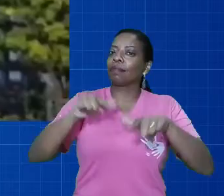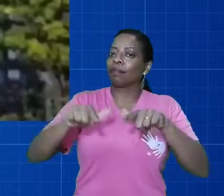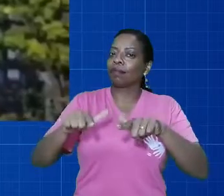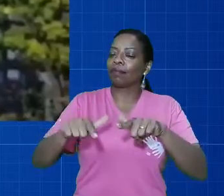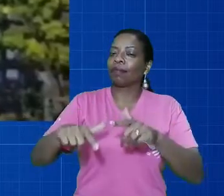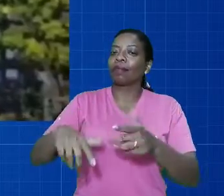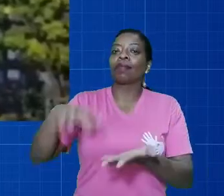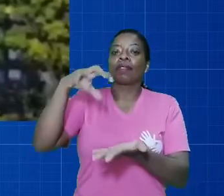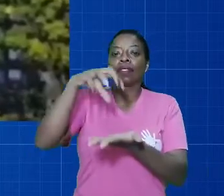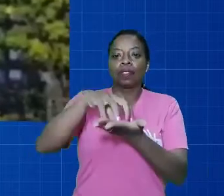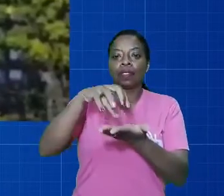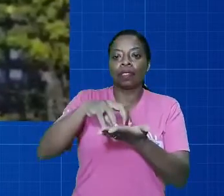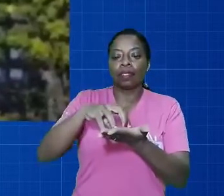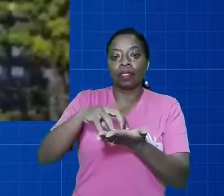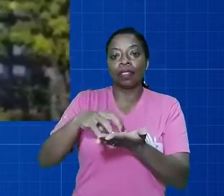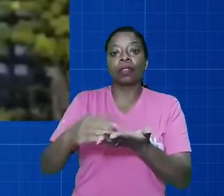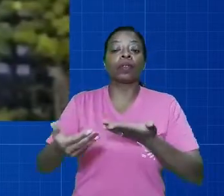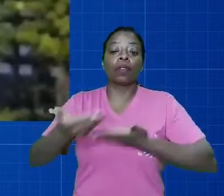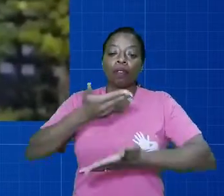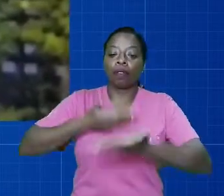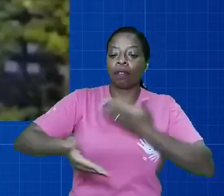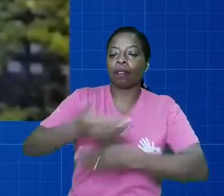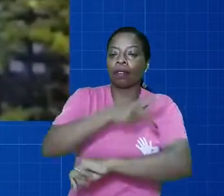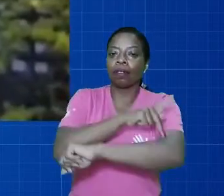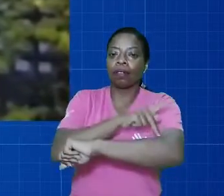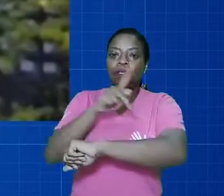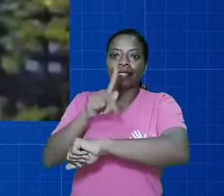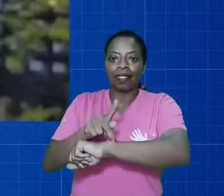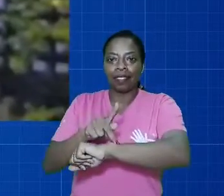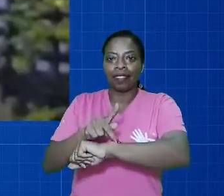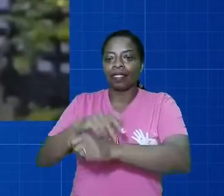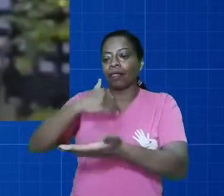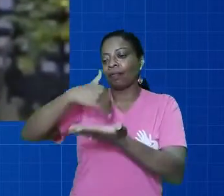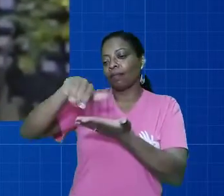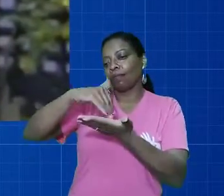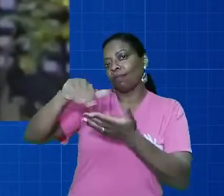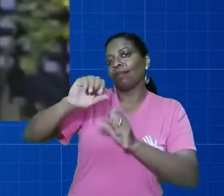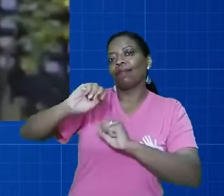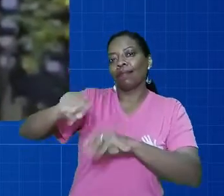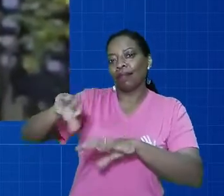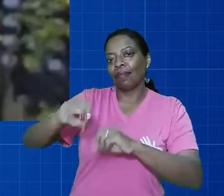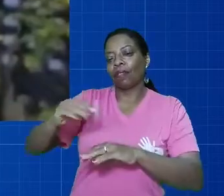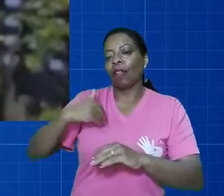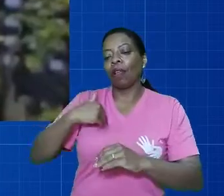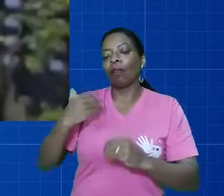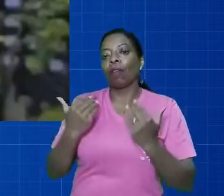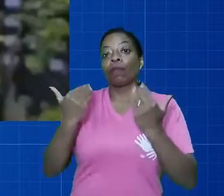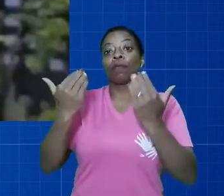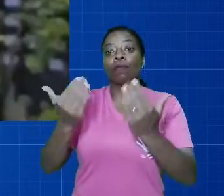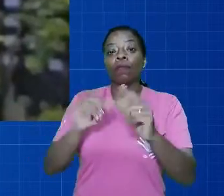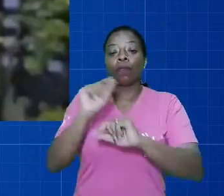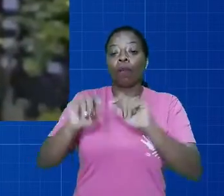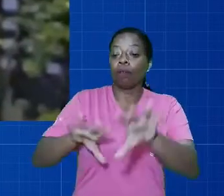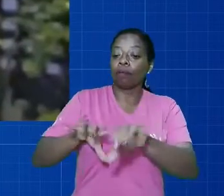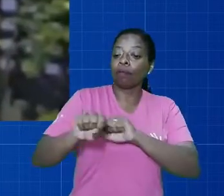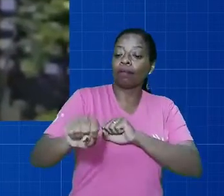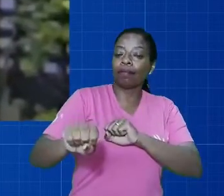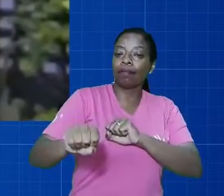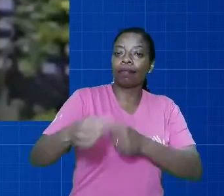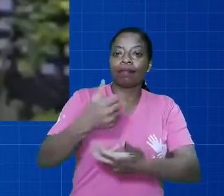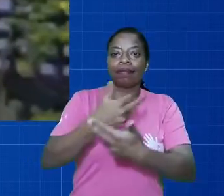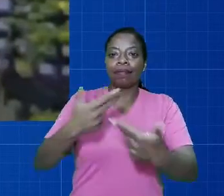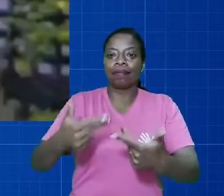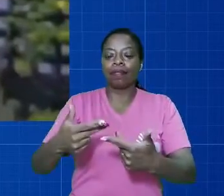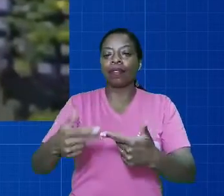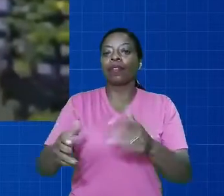Municipal de Educação, Departamento de Articulação Pedagógica e à frente então dos processos formativos, dos projetos do Clube de